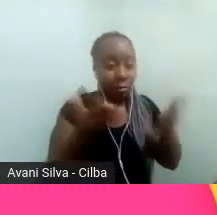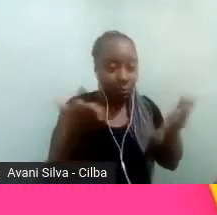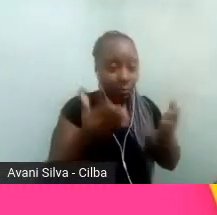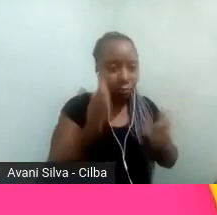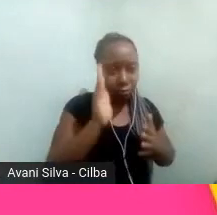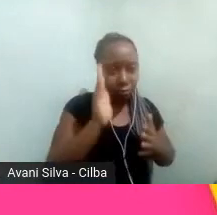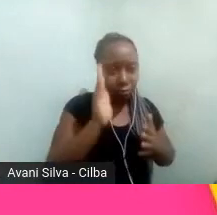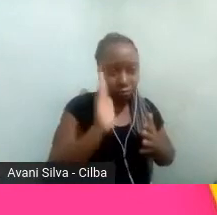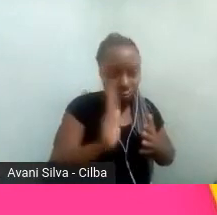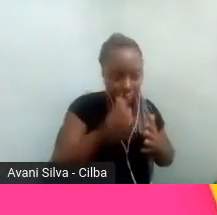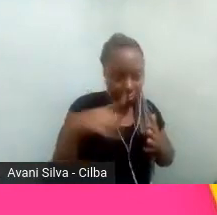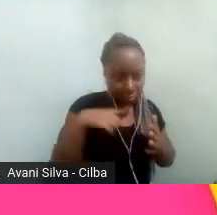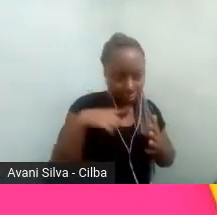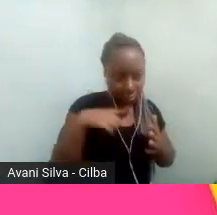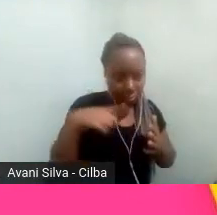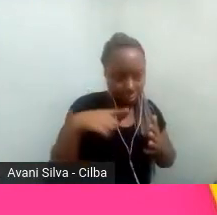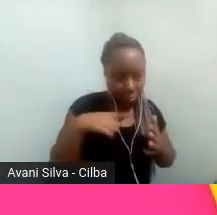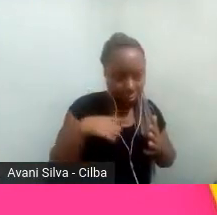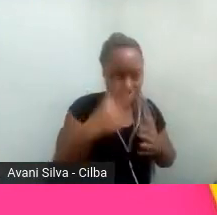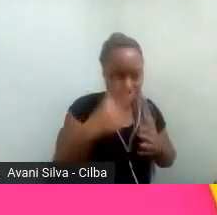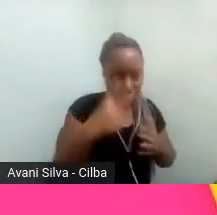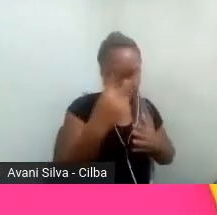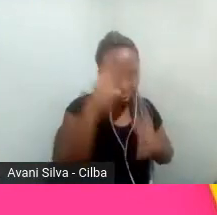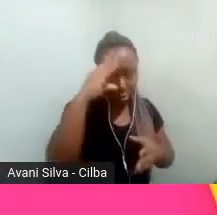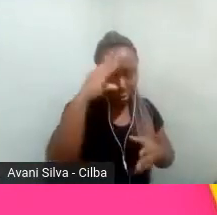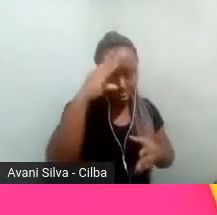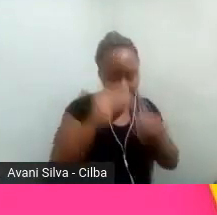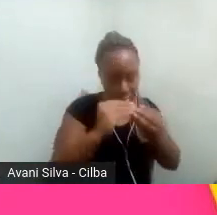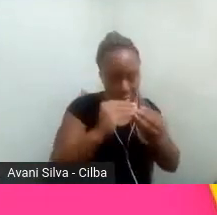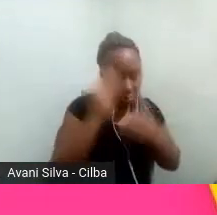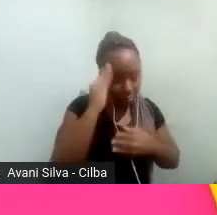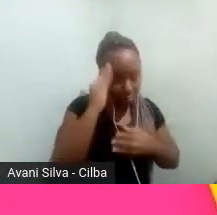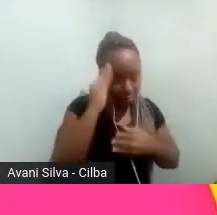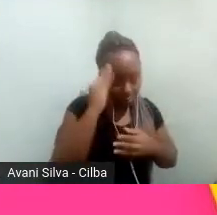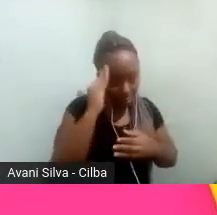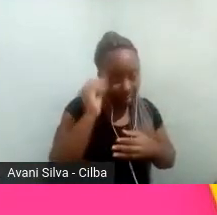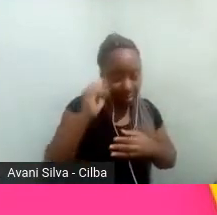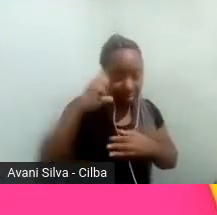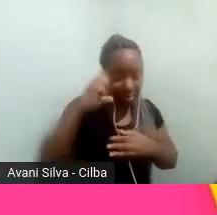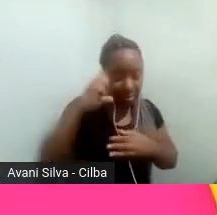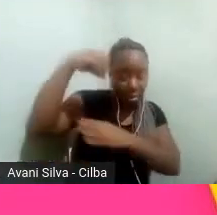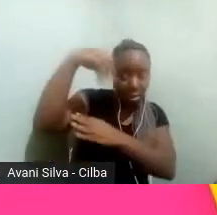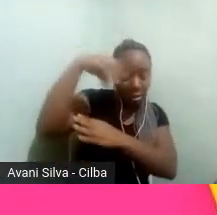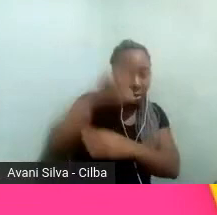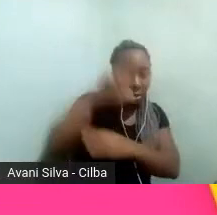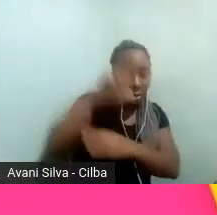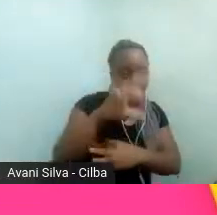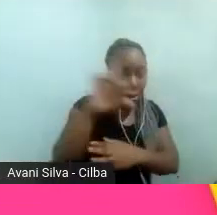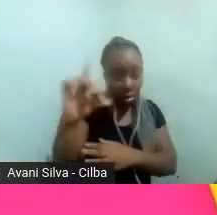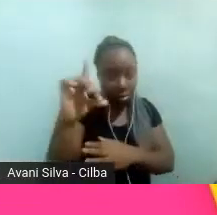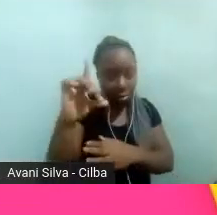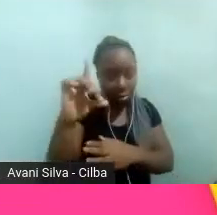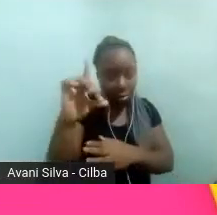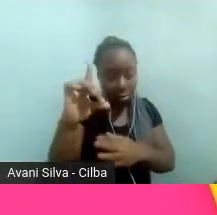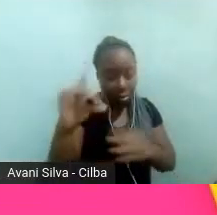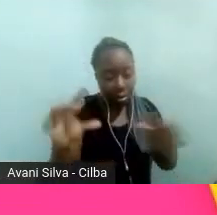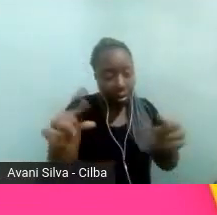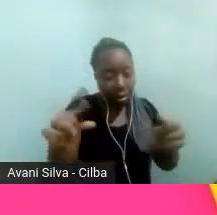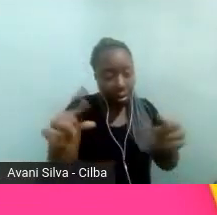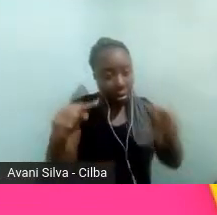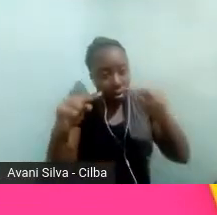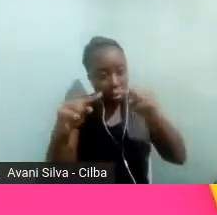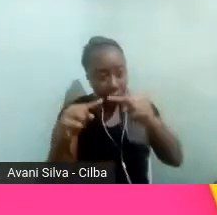então, 2 entendimentos. Se eu pegar um LED, ligar ele aqui, ó, em uma pilha, ele